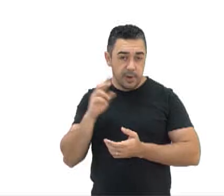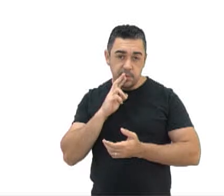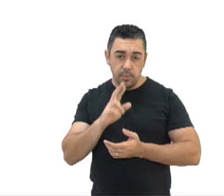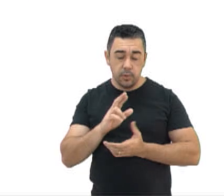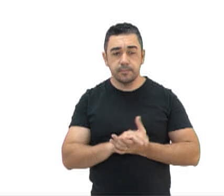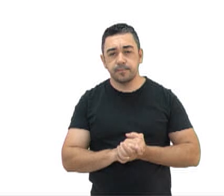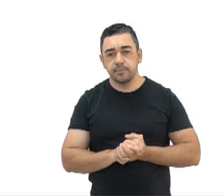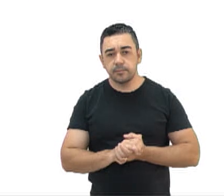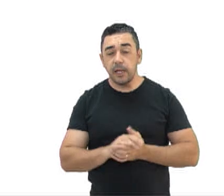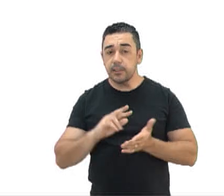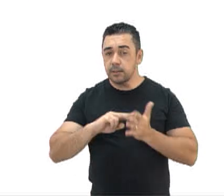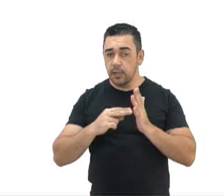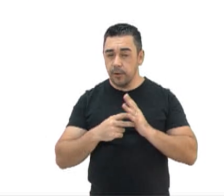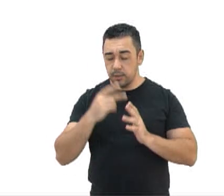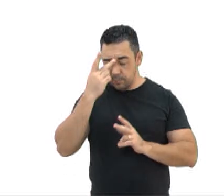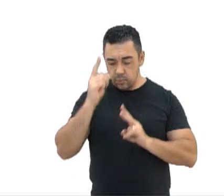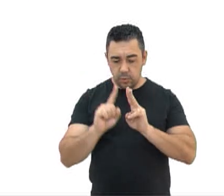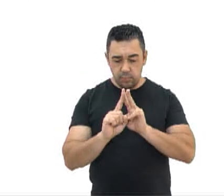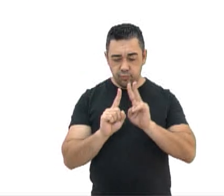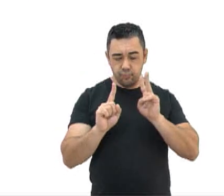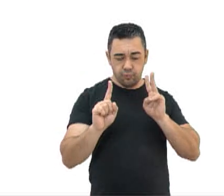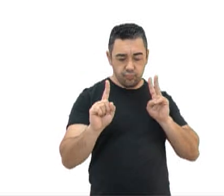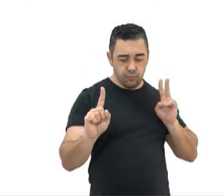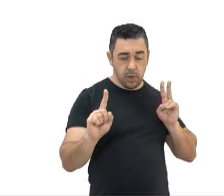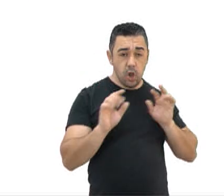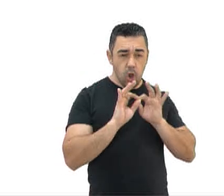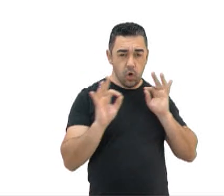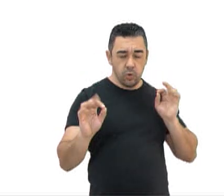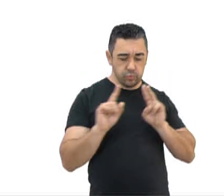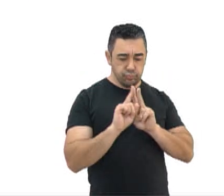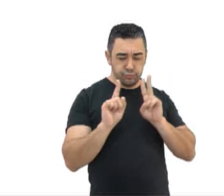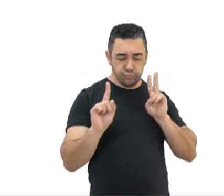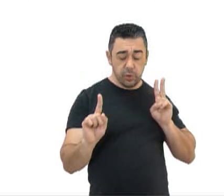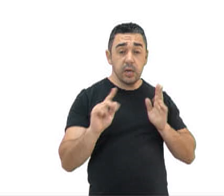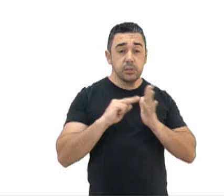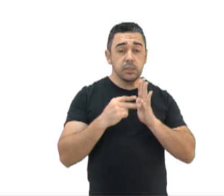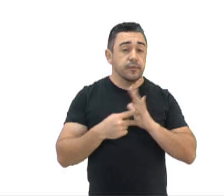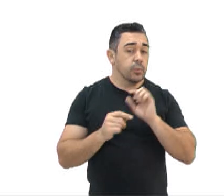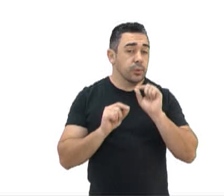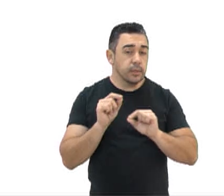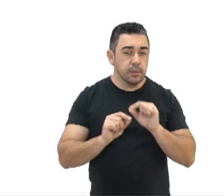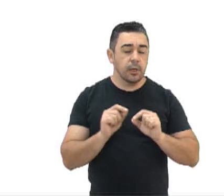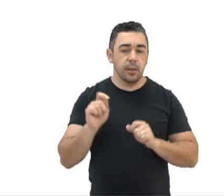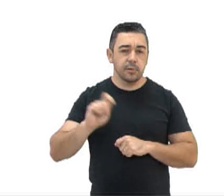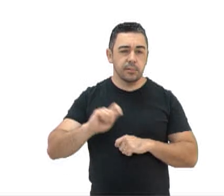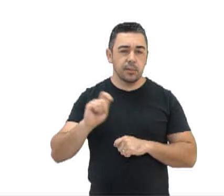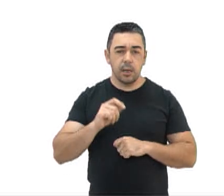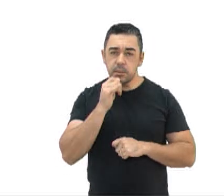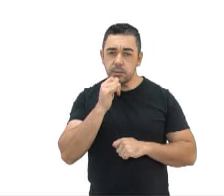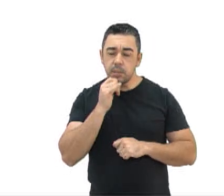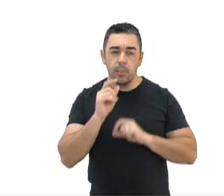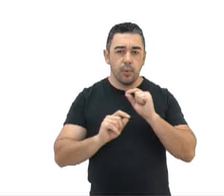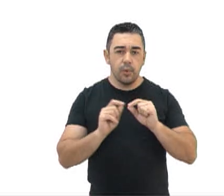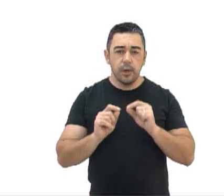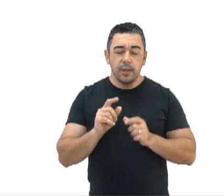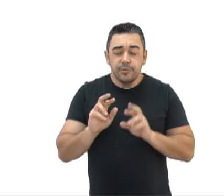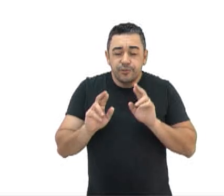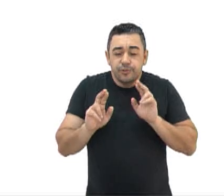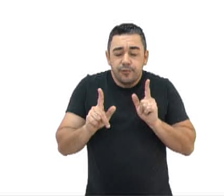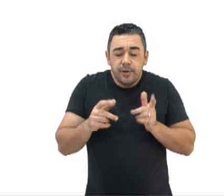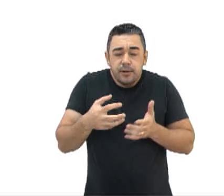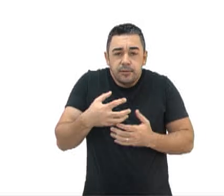O distanciamento entre esses personagens na pintura poderia sugerir o contraste existente em relação